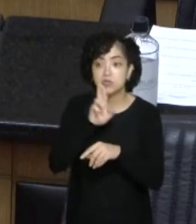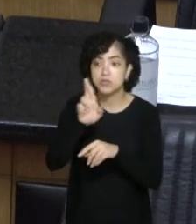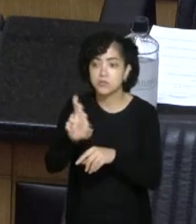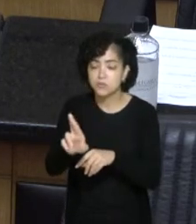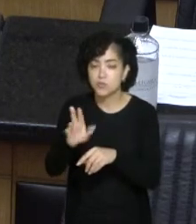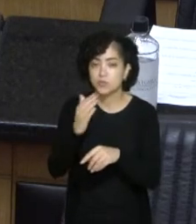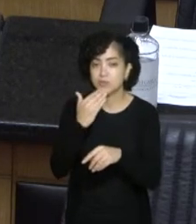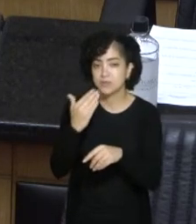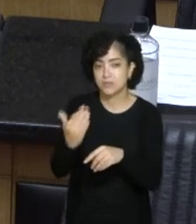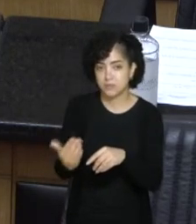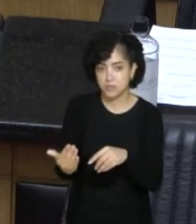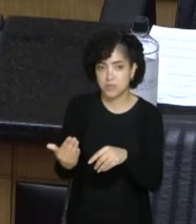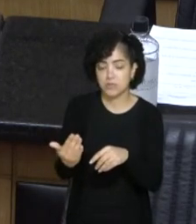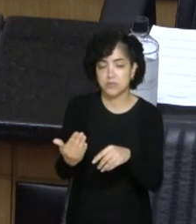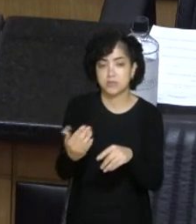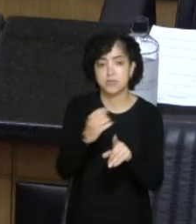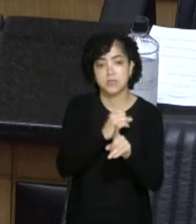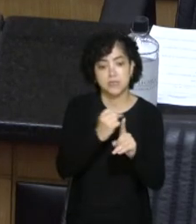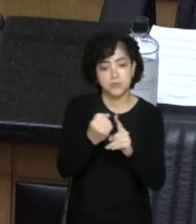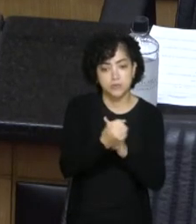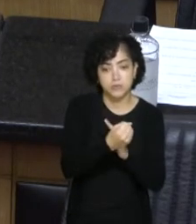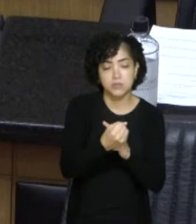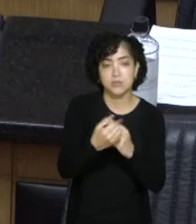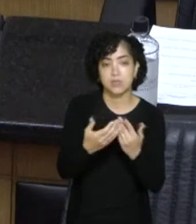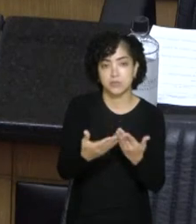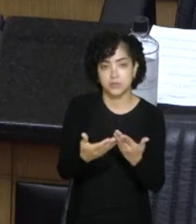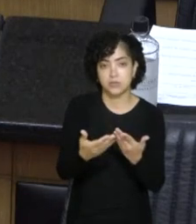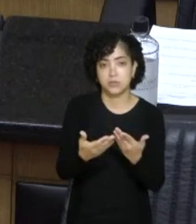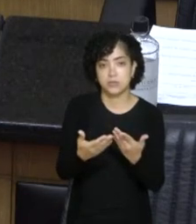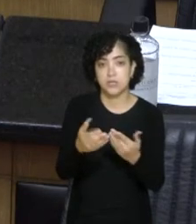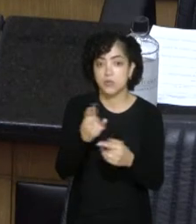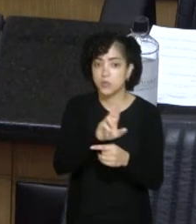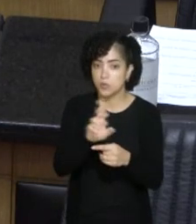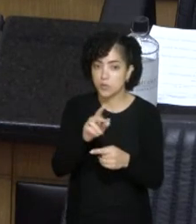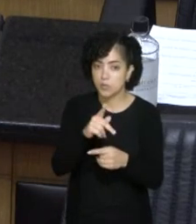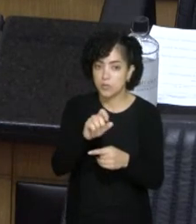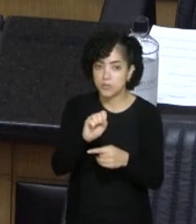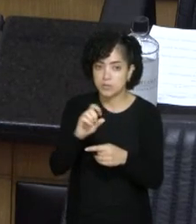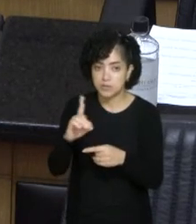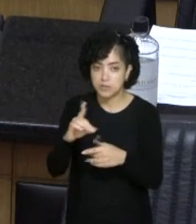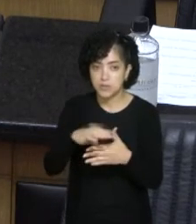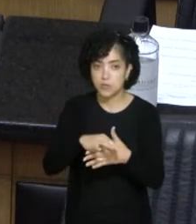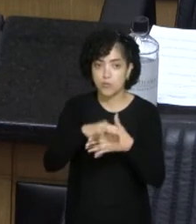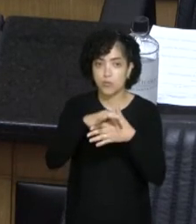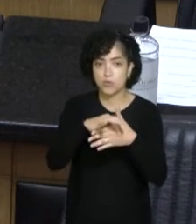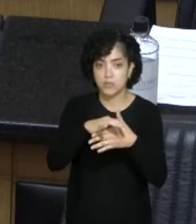demandas da sociedade onde está inserido. Eu, em nome do PSD, como líder da bancada,